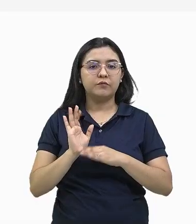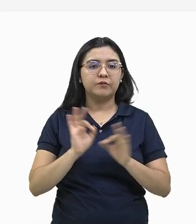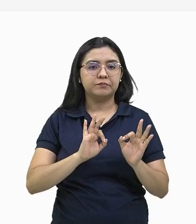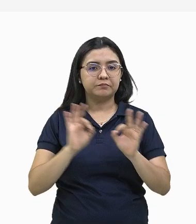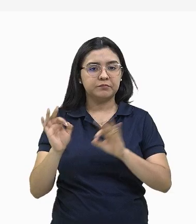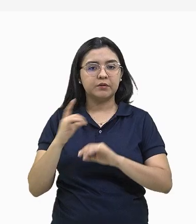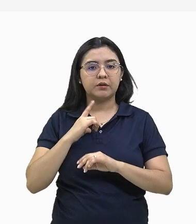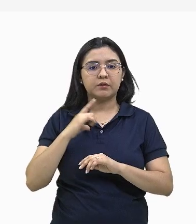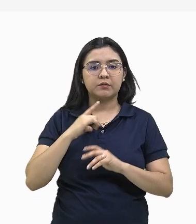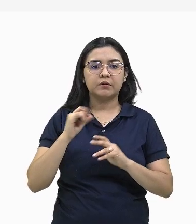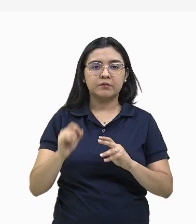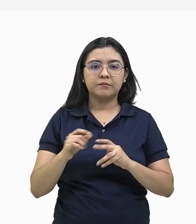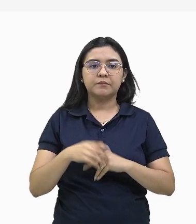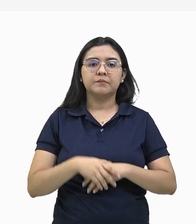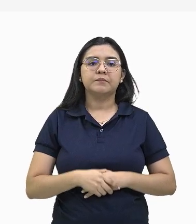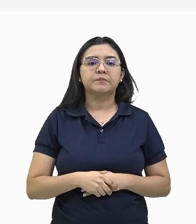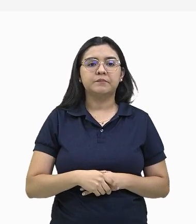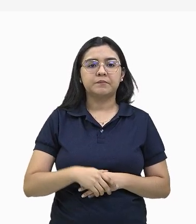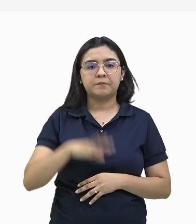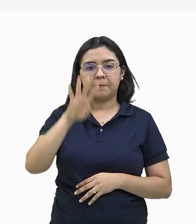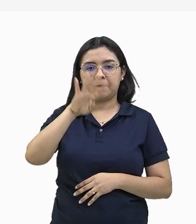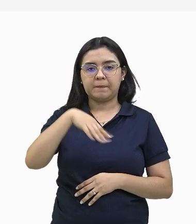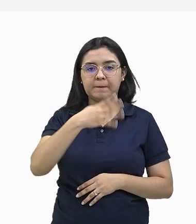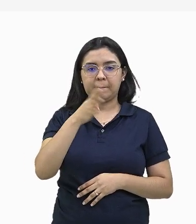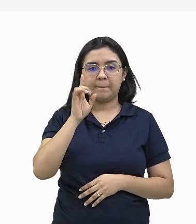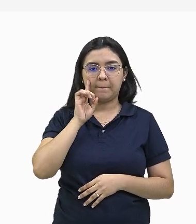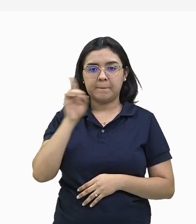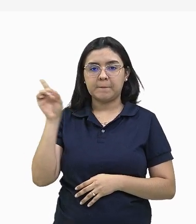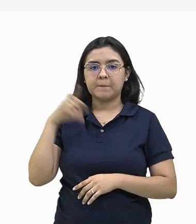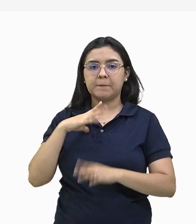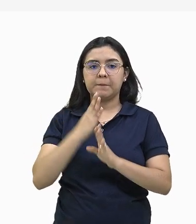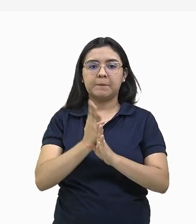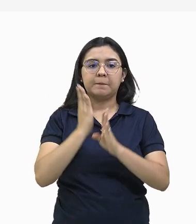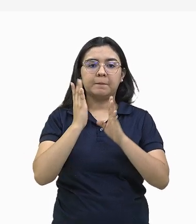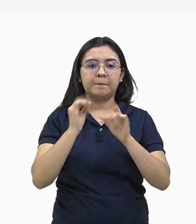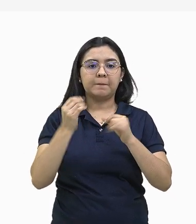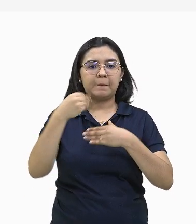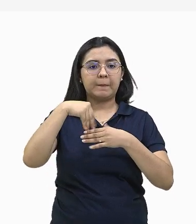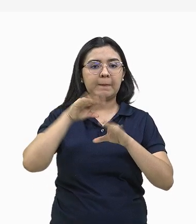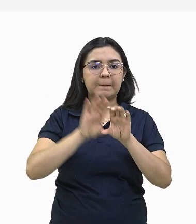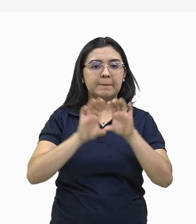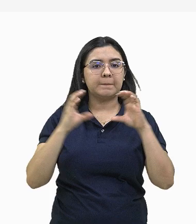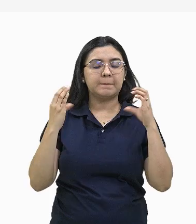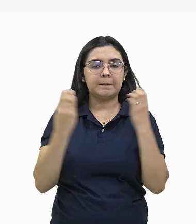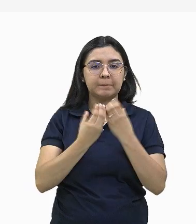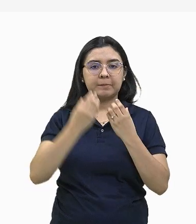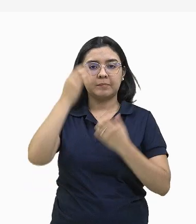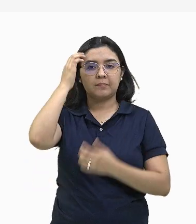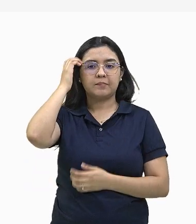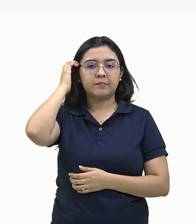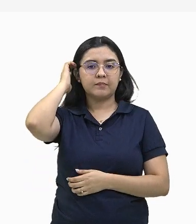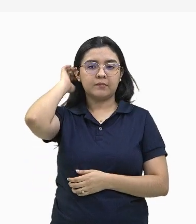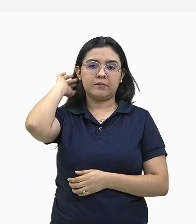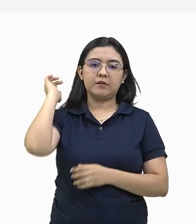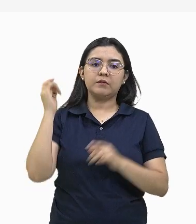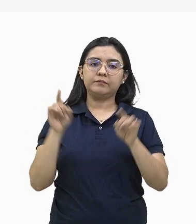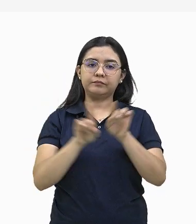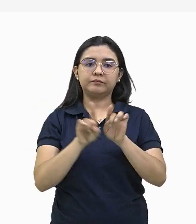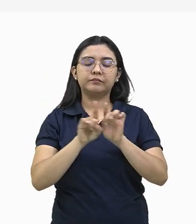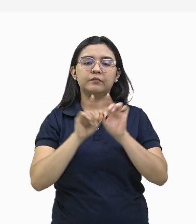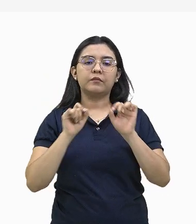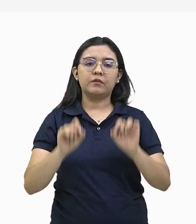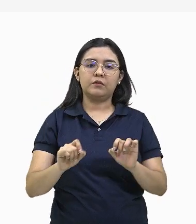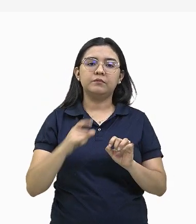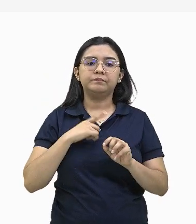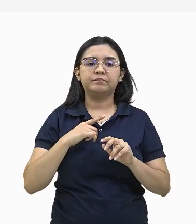nós temos aí, ó, o mapa mental interpretativo do vídeo, a descoberta na comunidade, a mensagem do vídeo, a